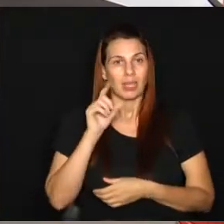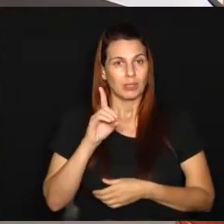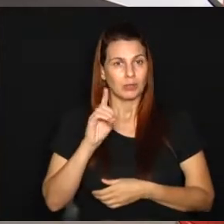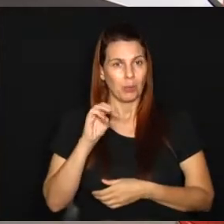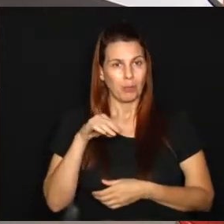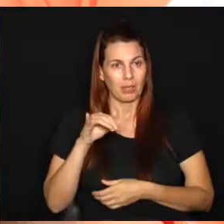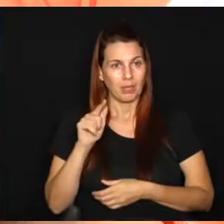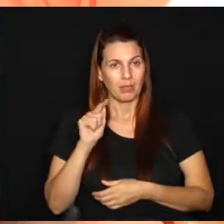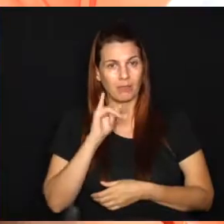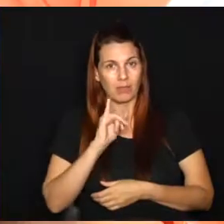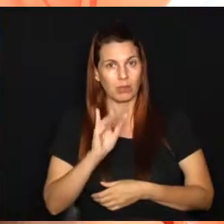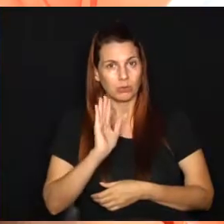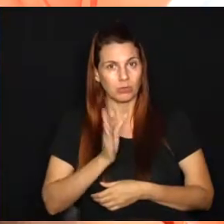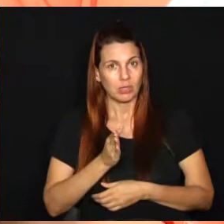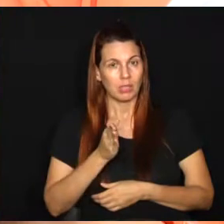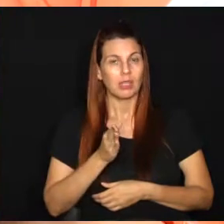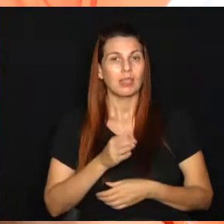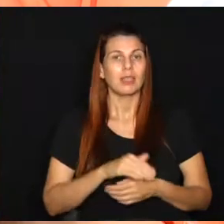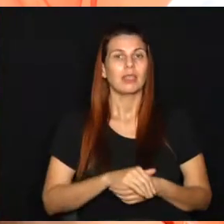que vai ter aqui